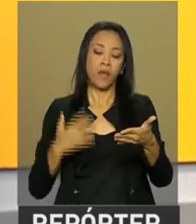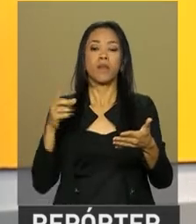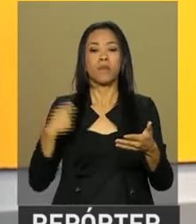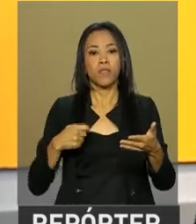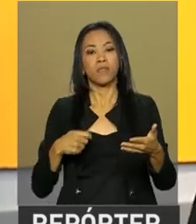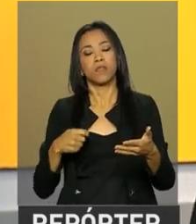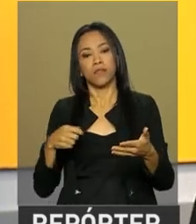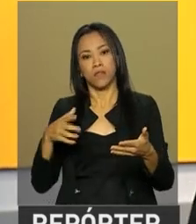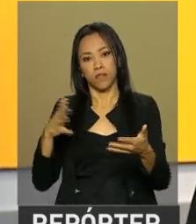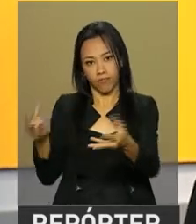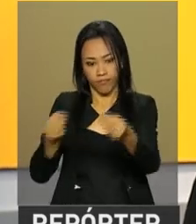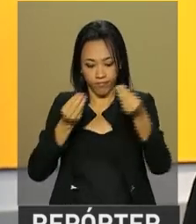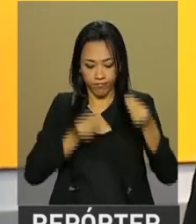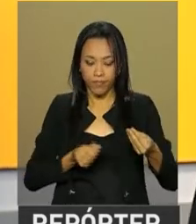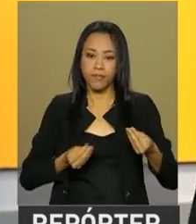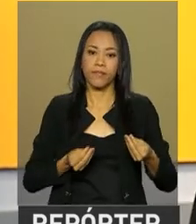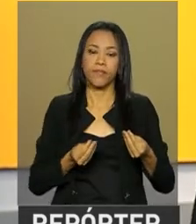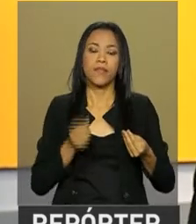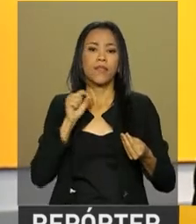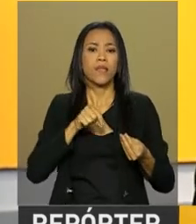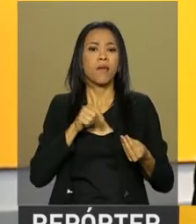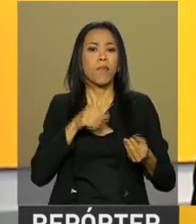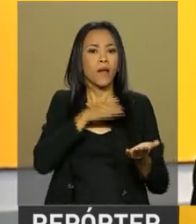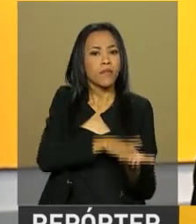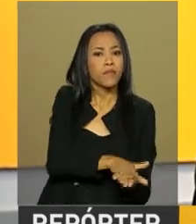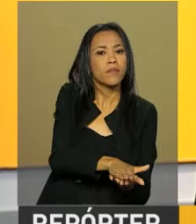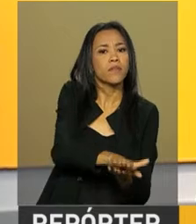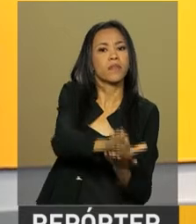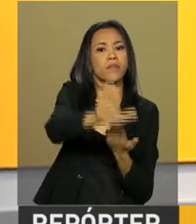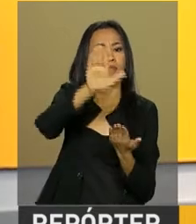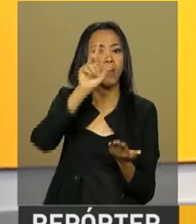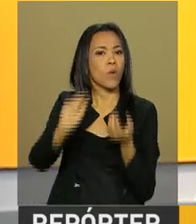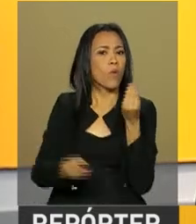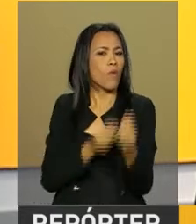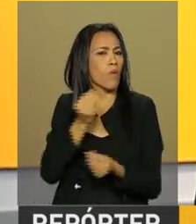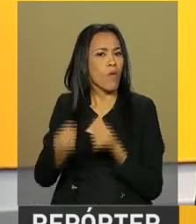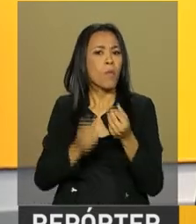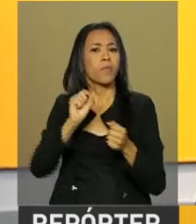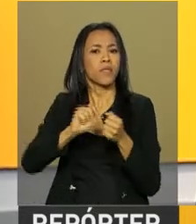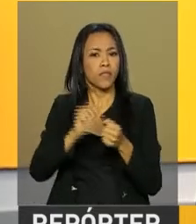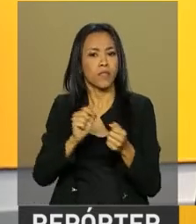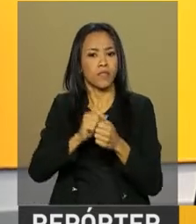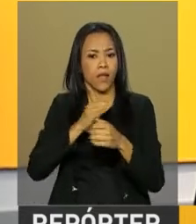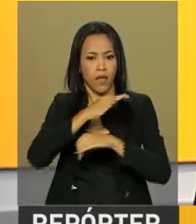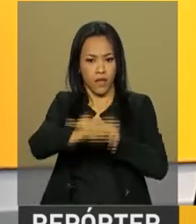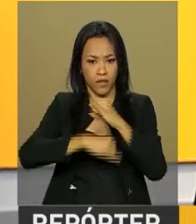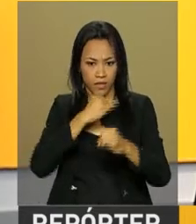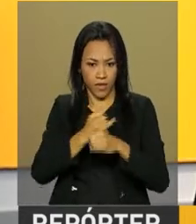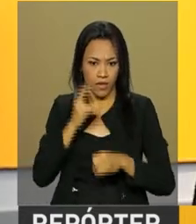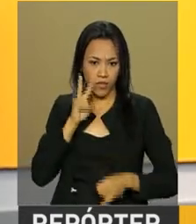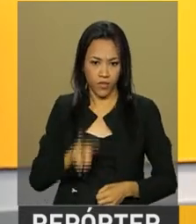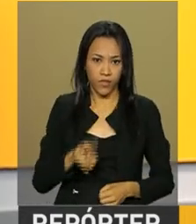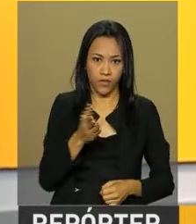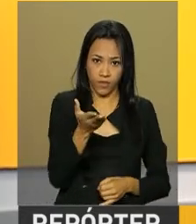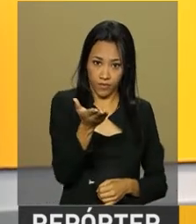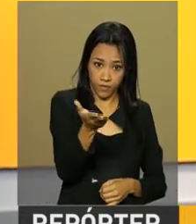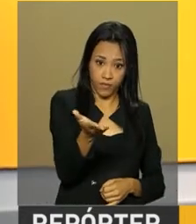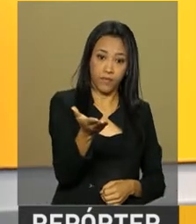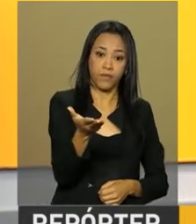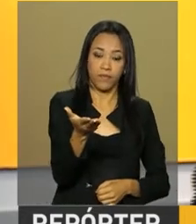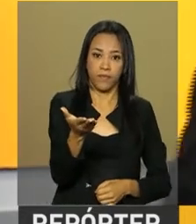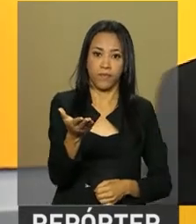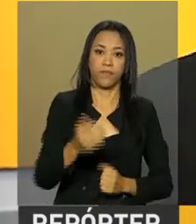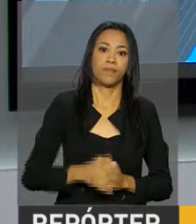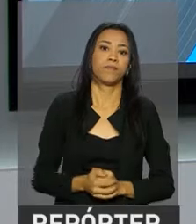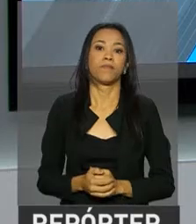empregadores domésticos para a emissão da guia unificada é preciso acessar a página do e social na internet no endereço que aparece